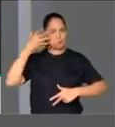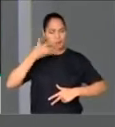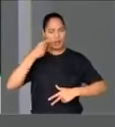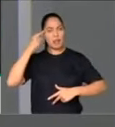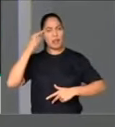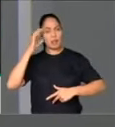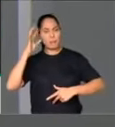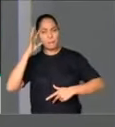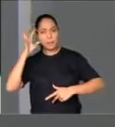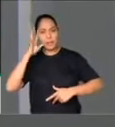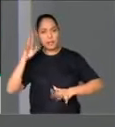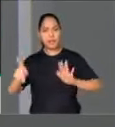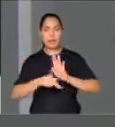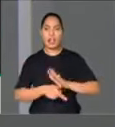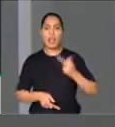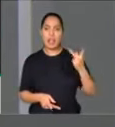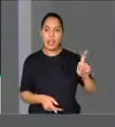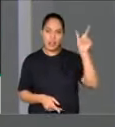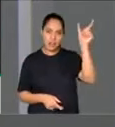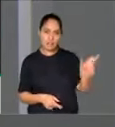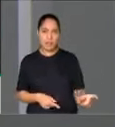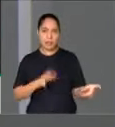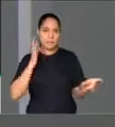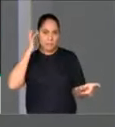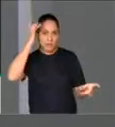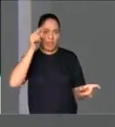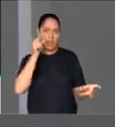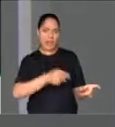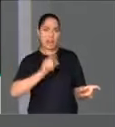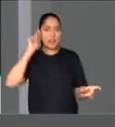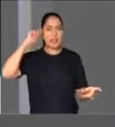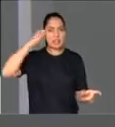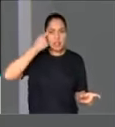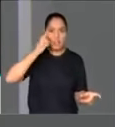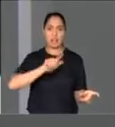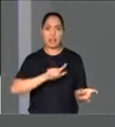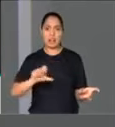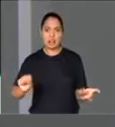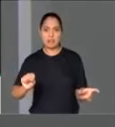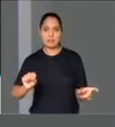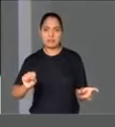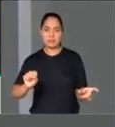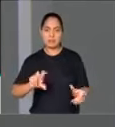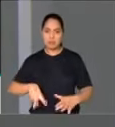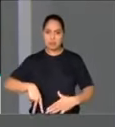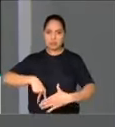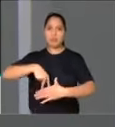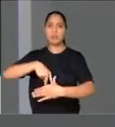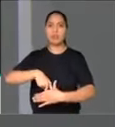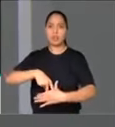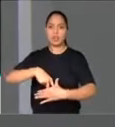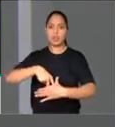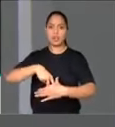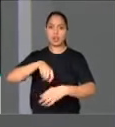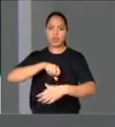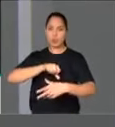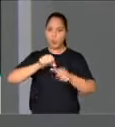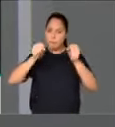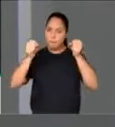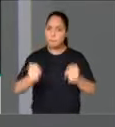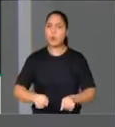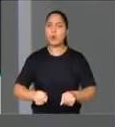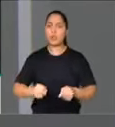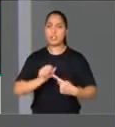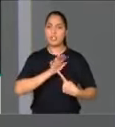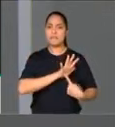companheira Marielle, mulher negra, lésbica, ocupando espaço de poder em um país que faz política de